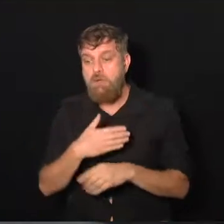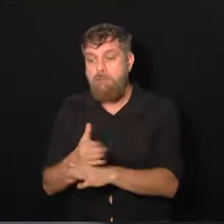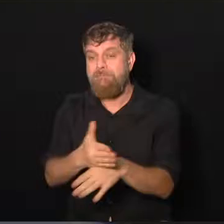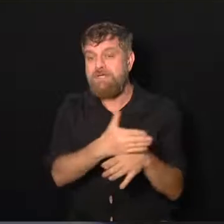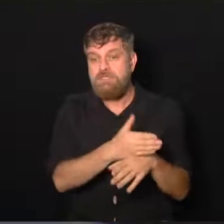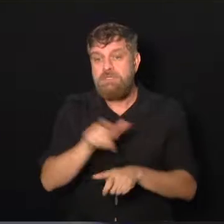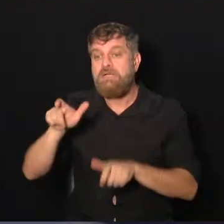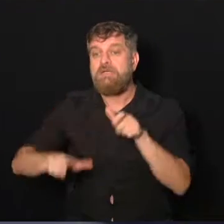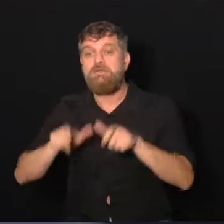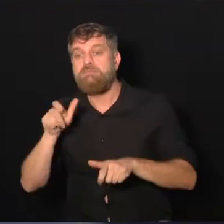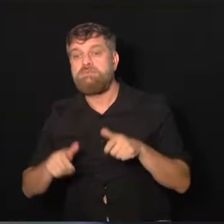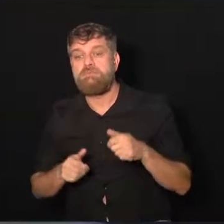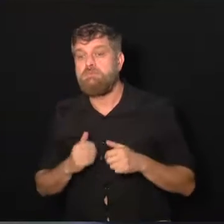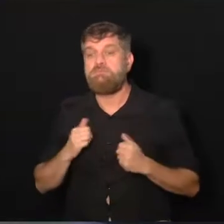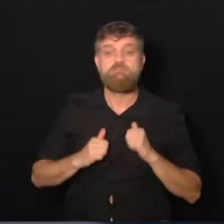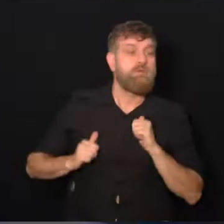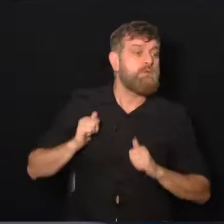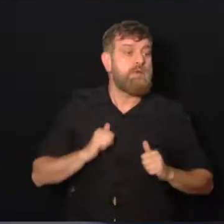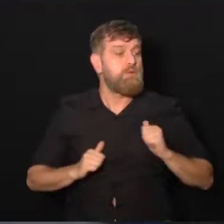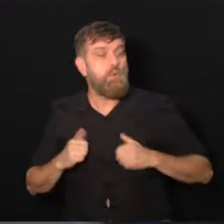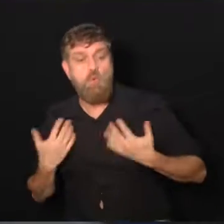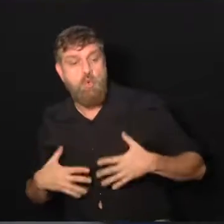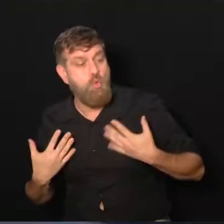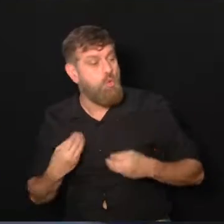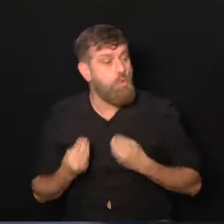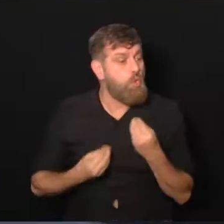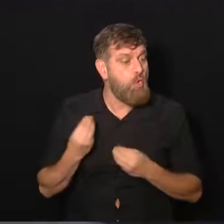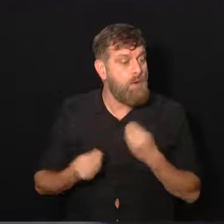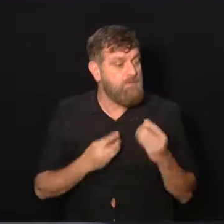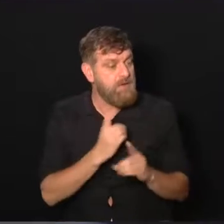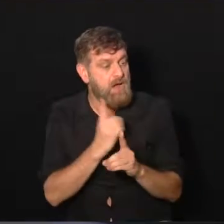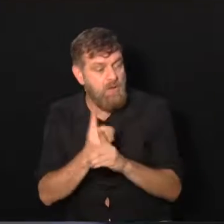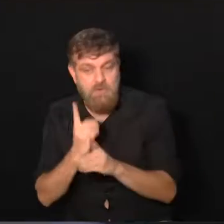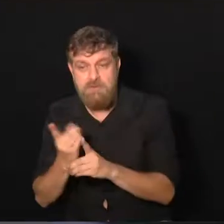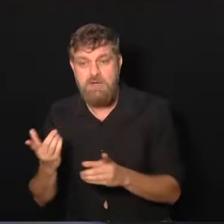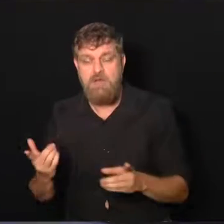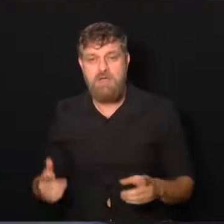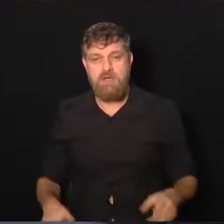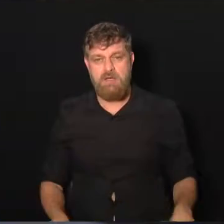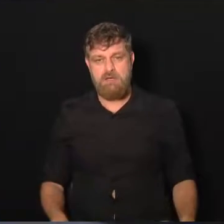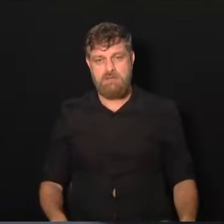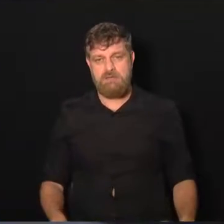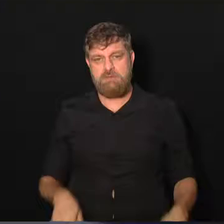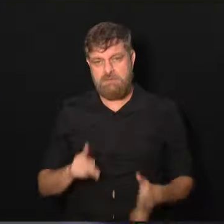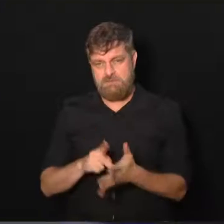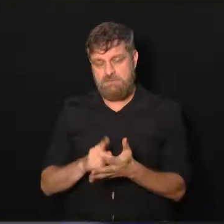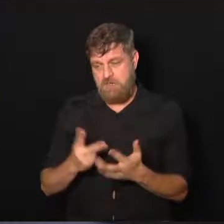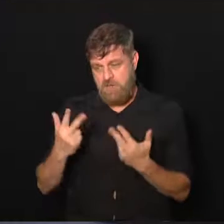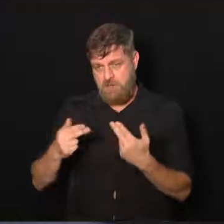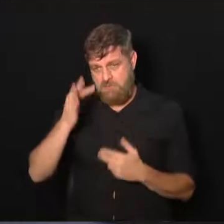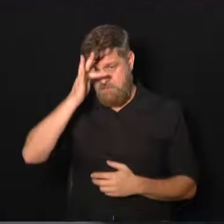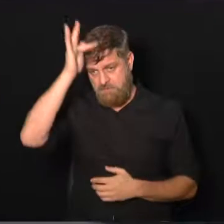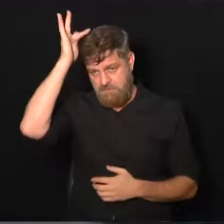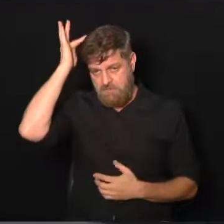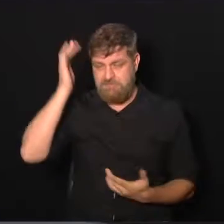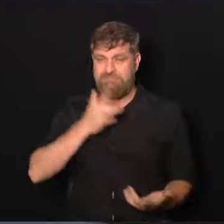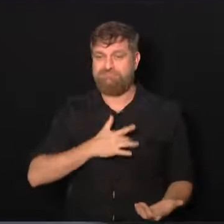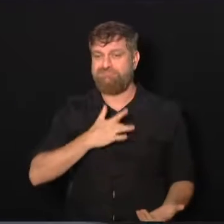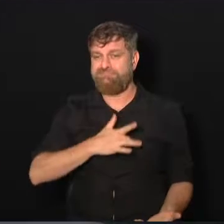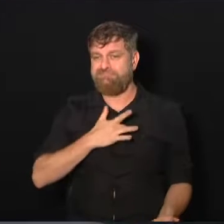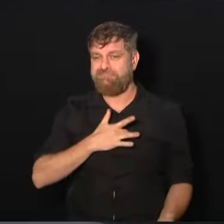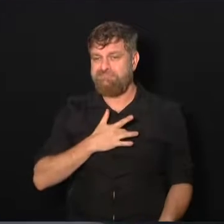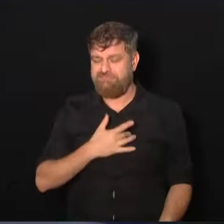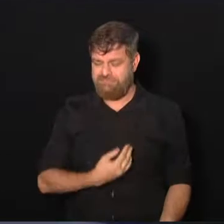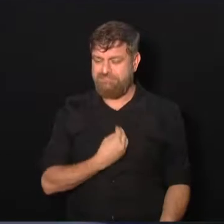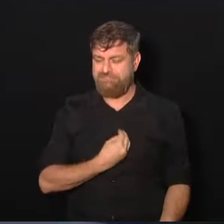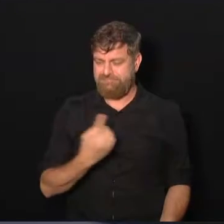correndo desesperadas, todo mundo tentando ajudar a encontrar esses animais. Realmente o que o Flávio falou, lamentável que não estejam aqui